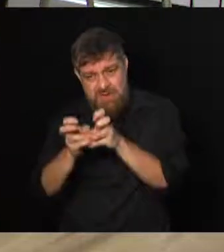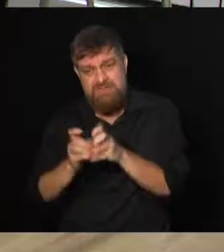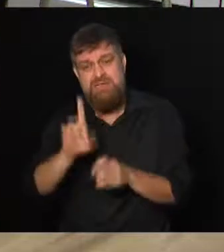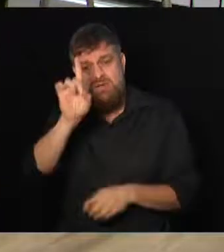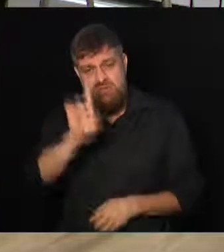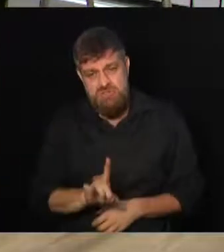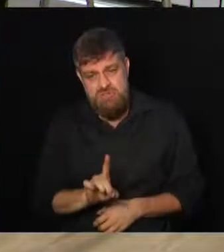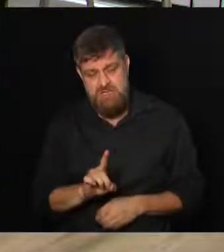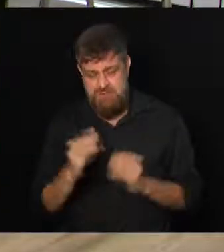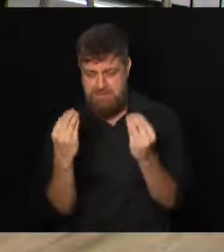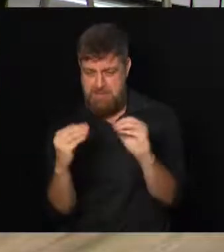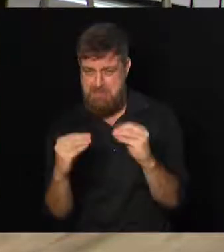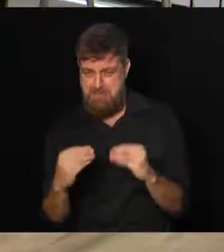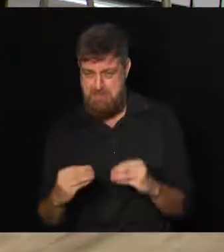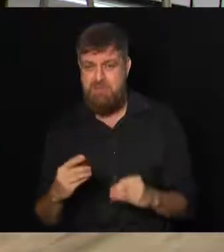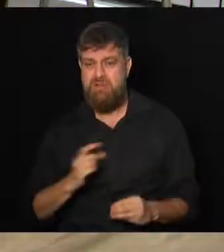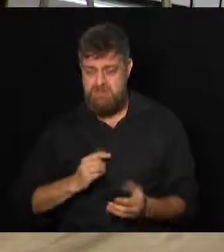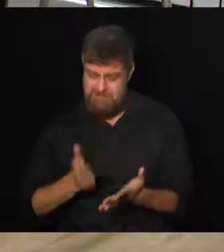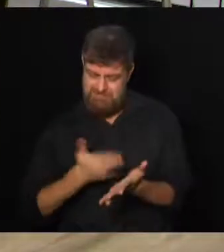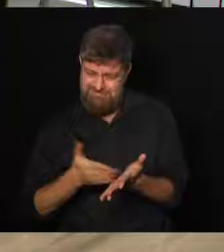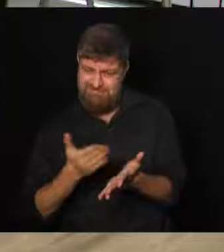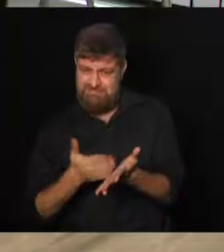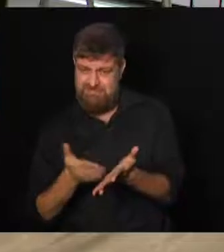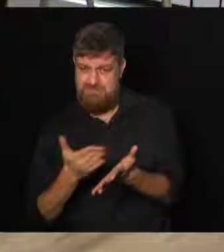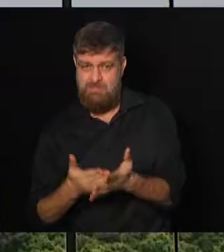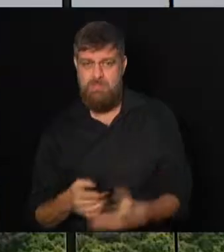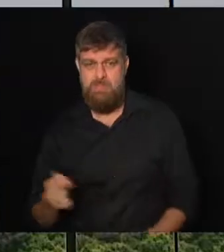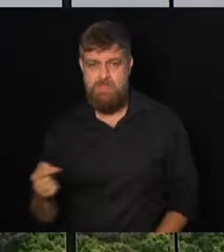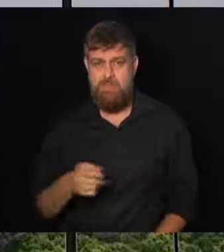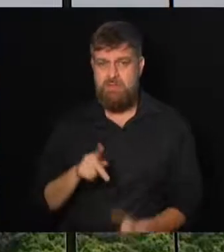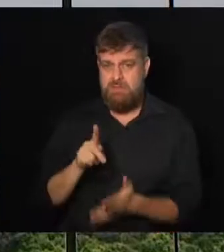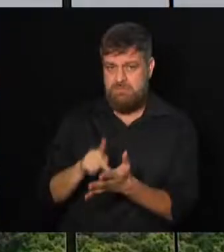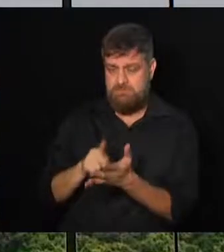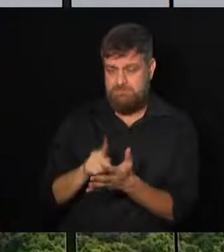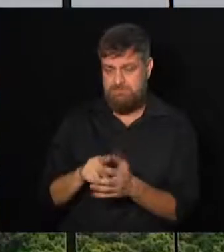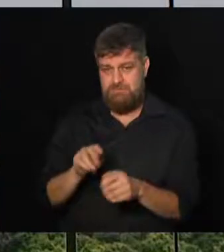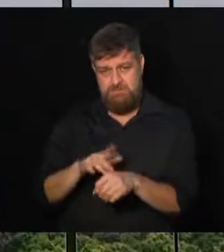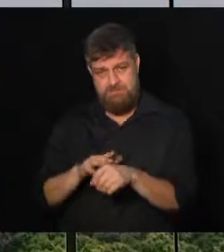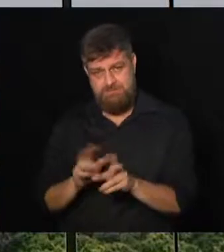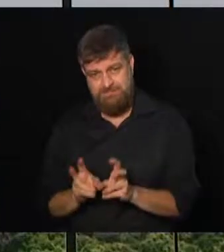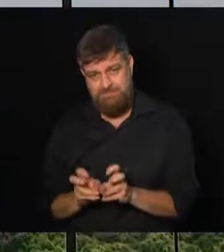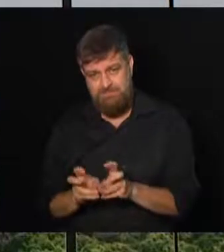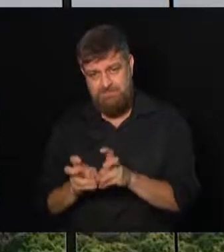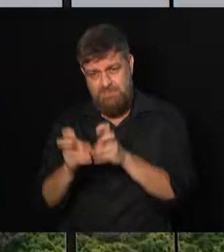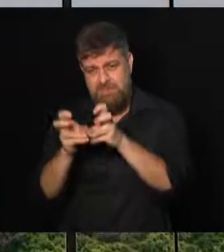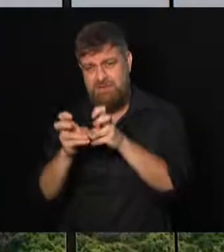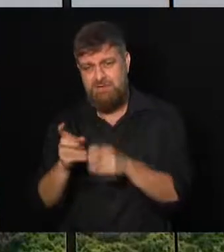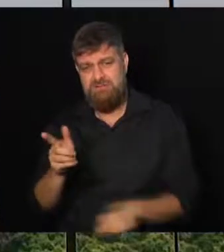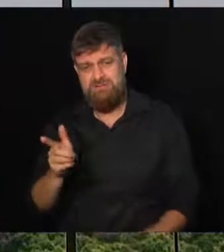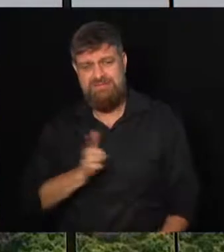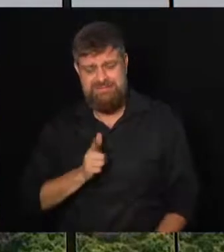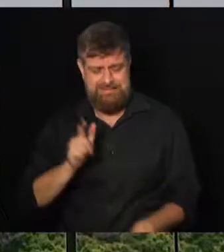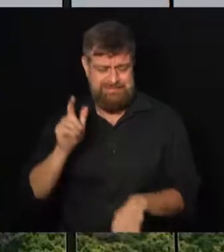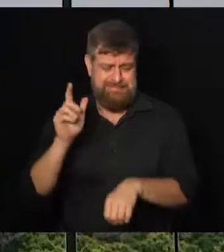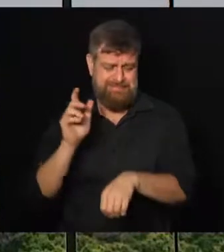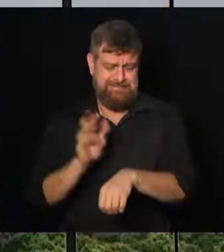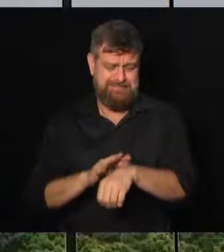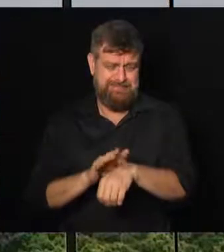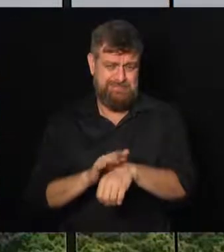bem-vindo. Obrigado. Na verdade, o câncer se tornou ultimamente umas doenças